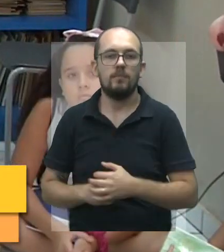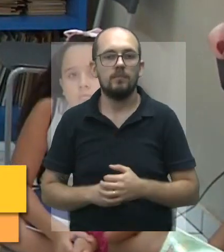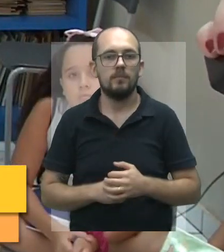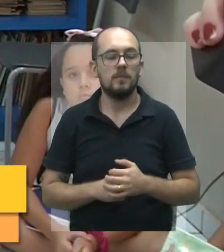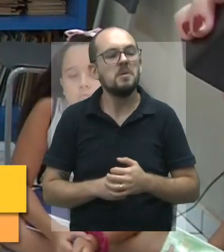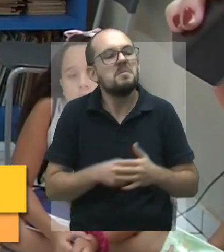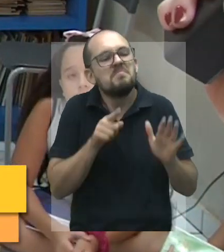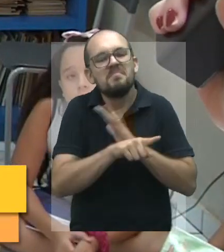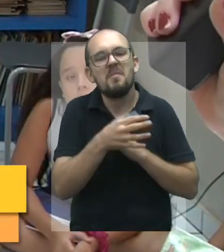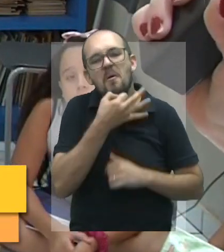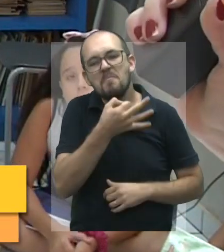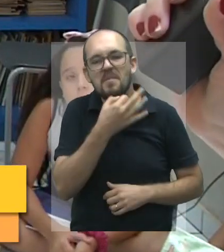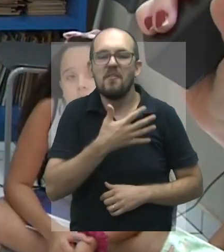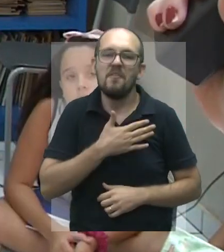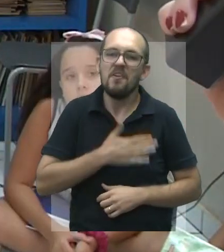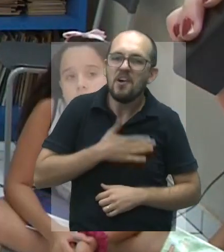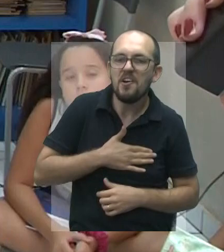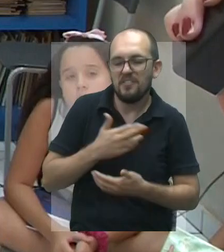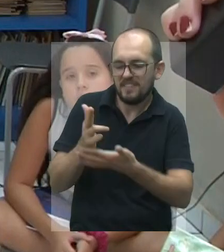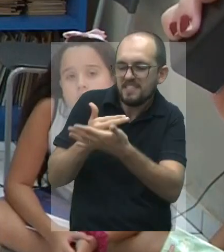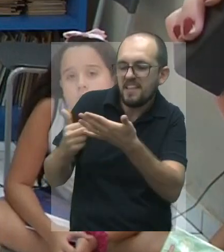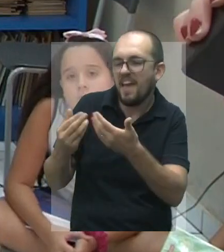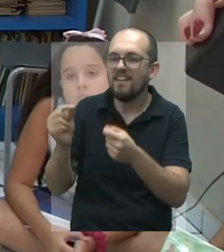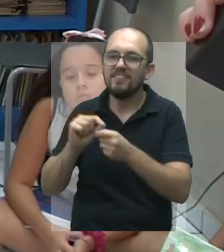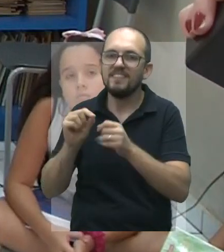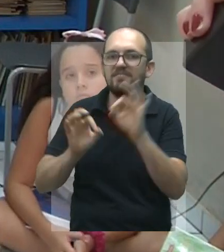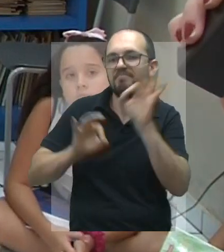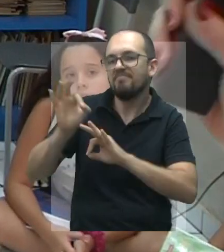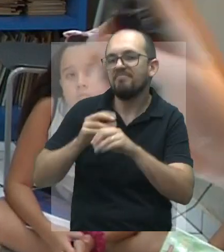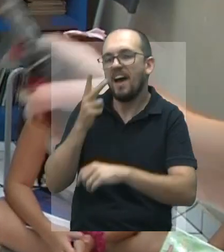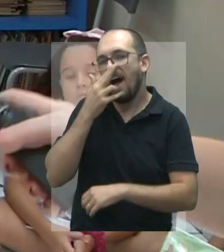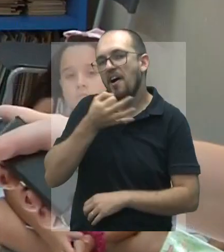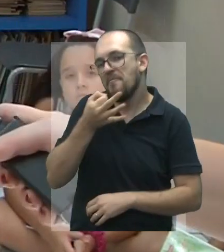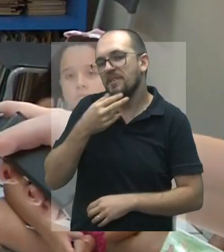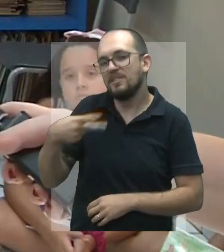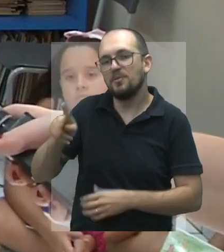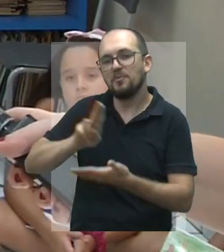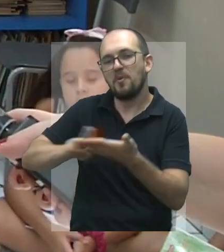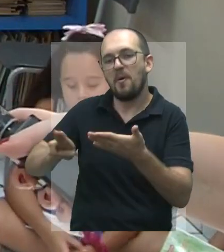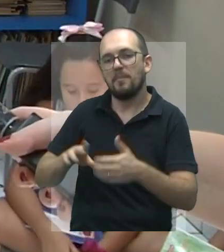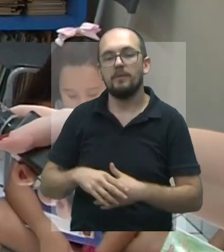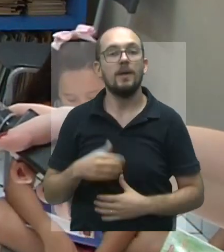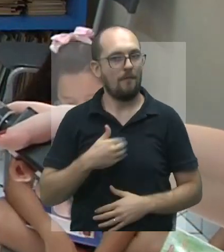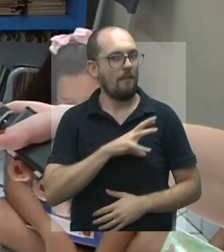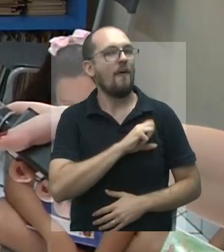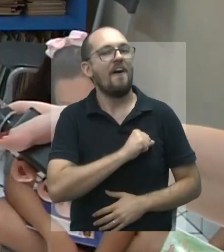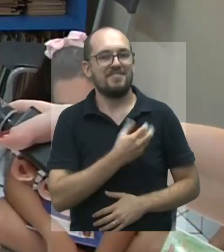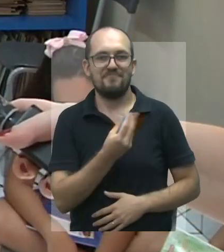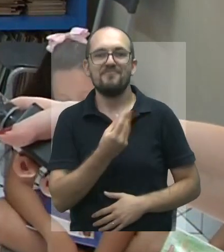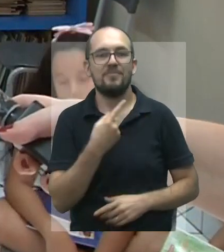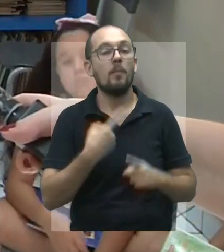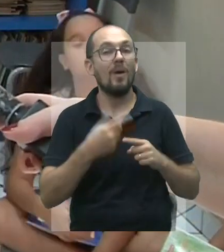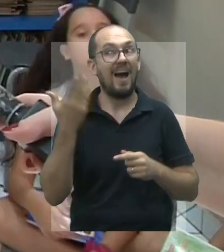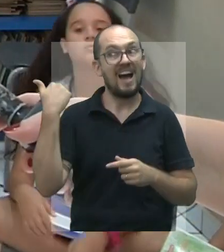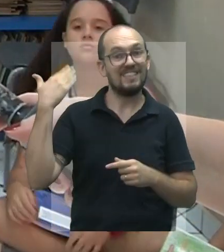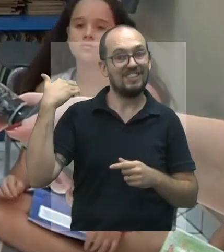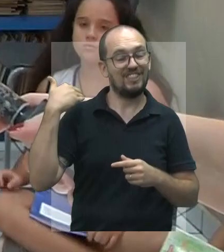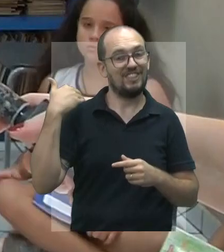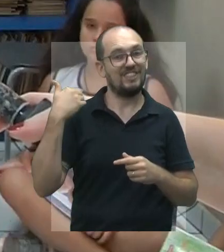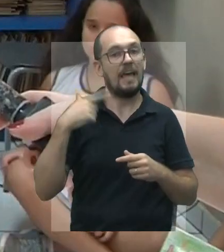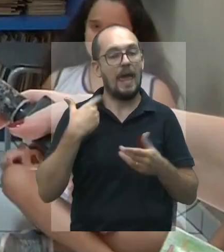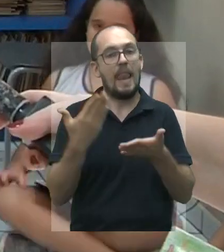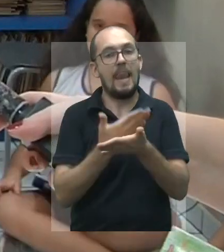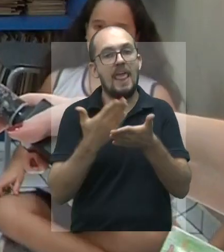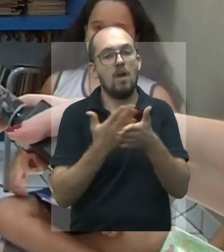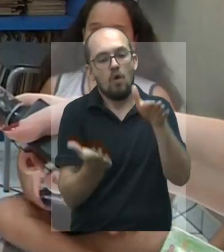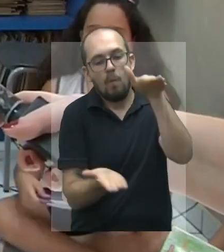que você achou de escrever esse livro, de desenhar, fazer toda uma obra completa com o seu nome? Eu gostei bastante porque os outros anos eram